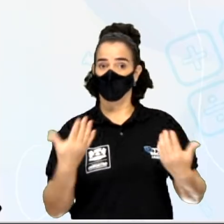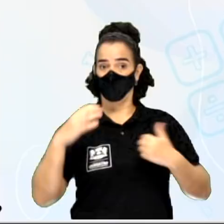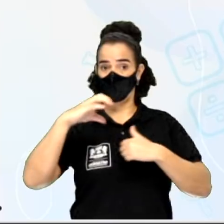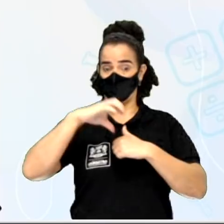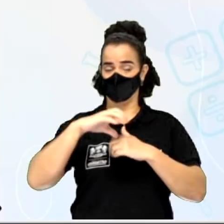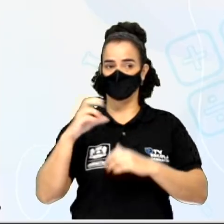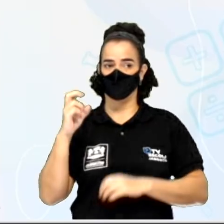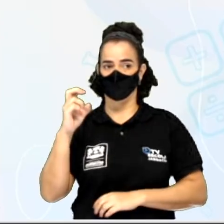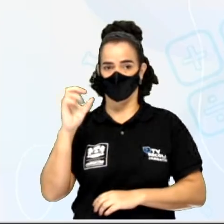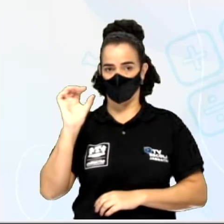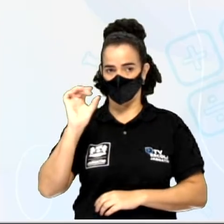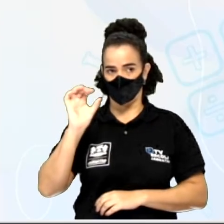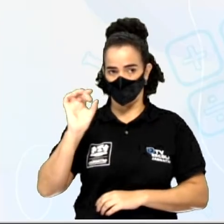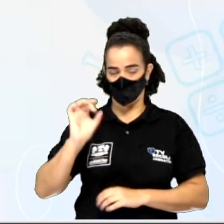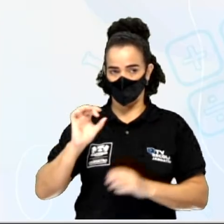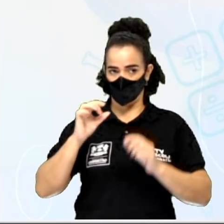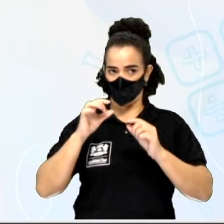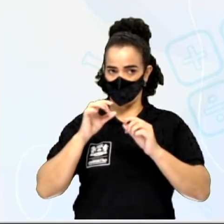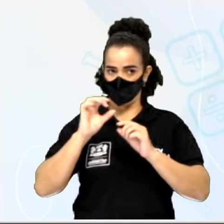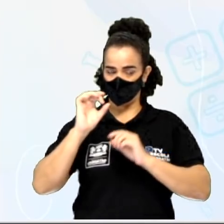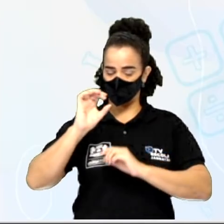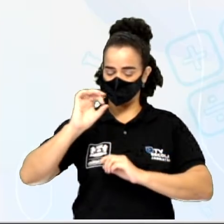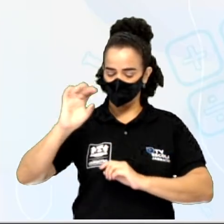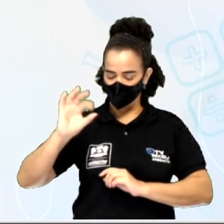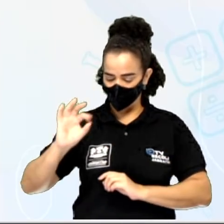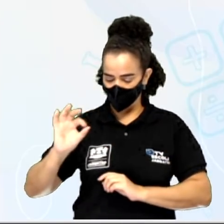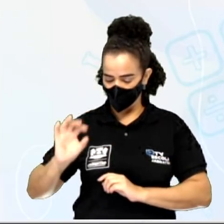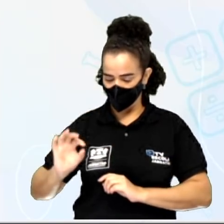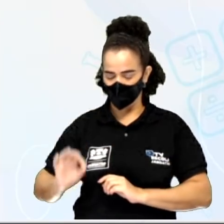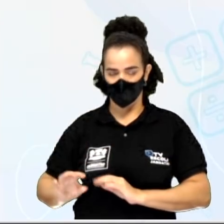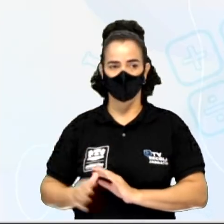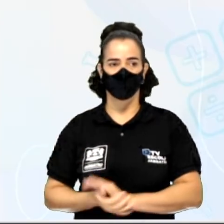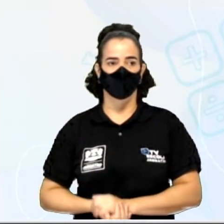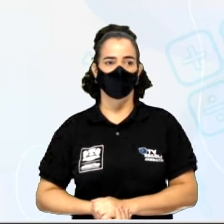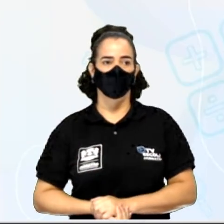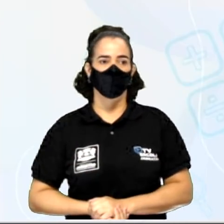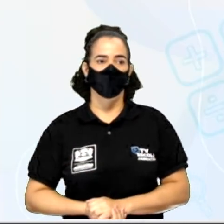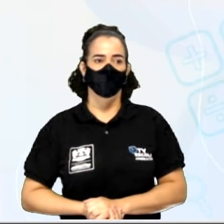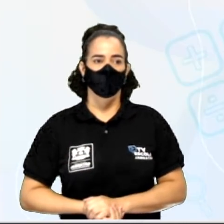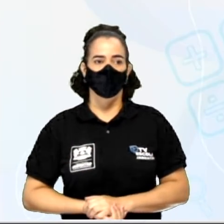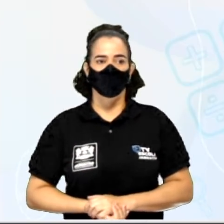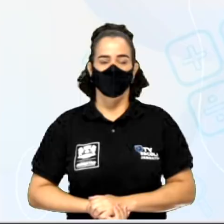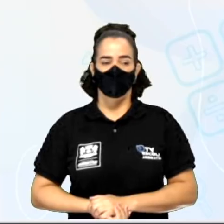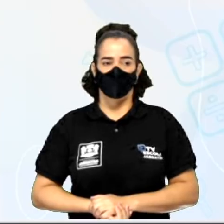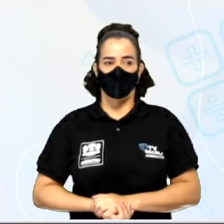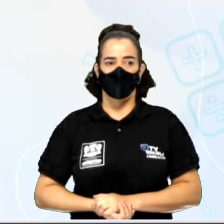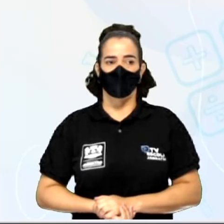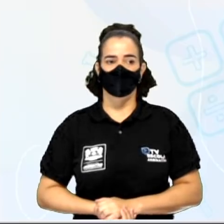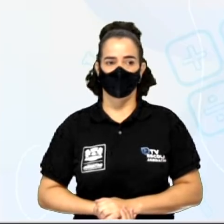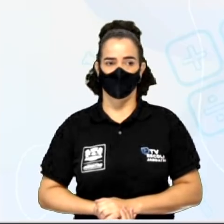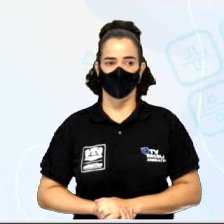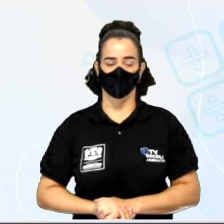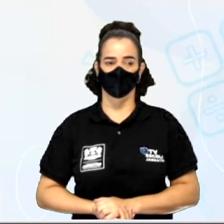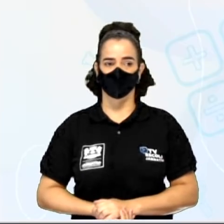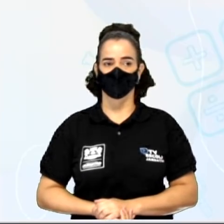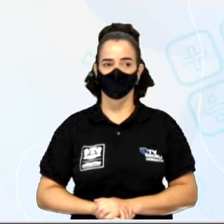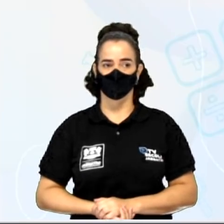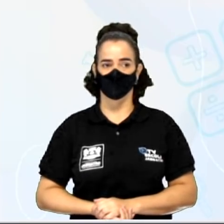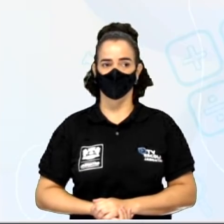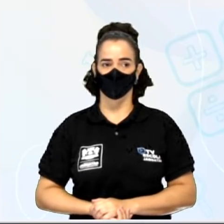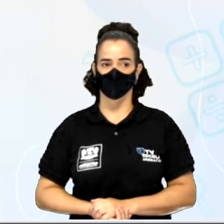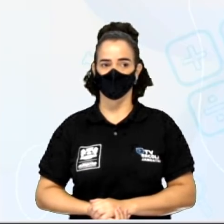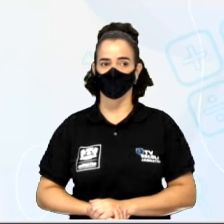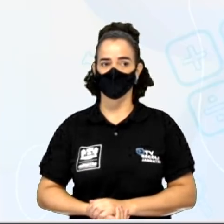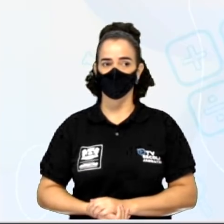né? Que é diferente, preconceito e que, alguém e grupo social, diferente e preconceito, e NDA,